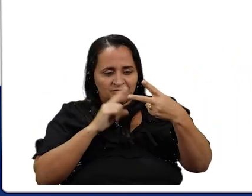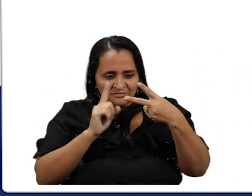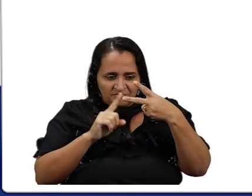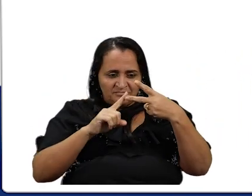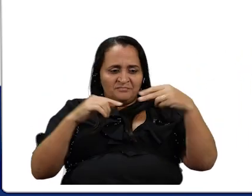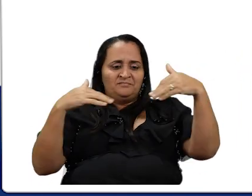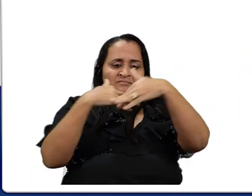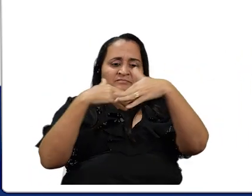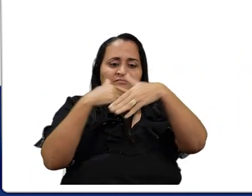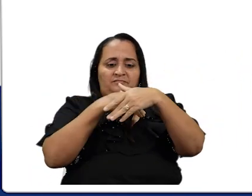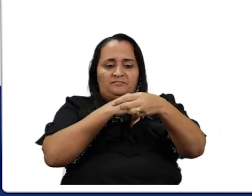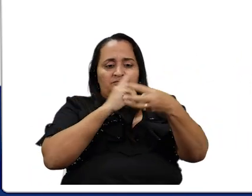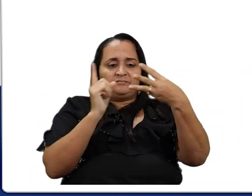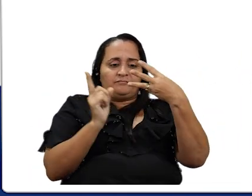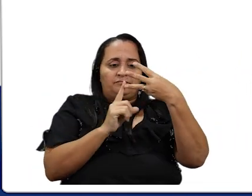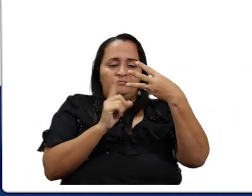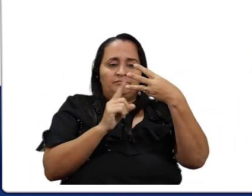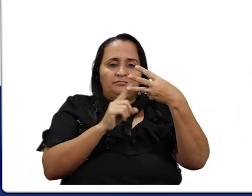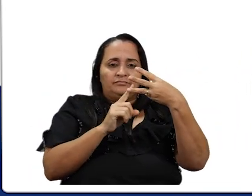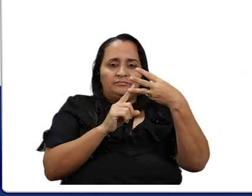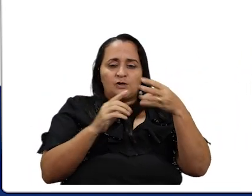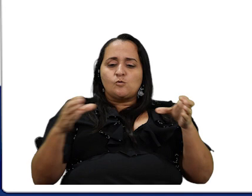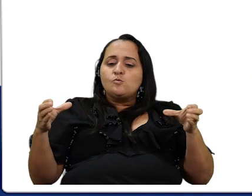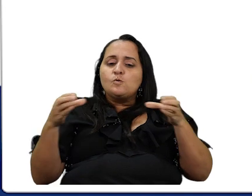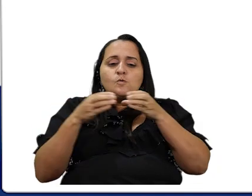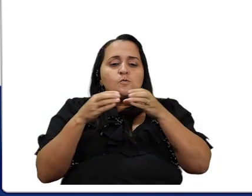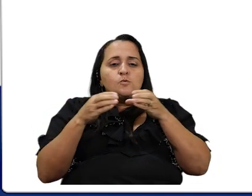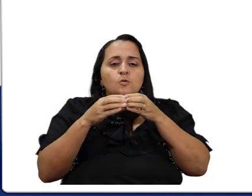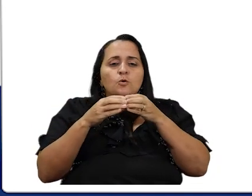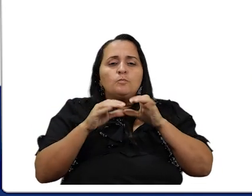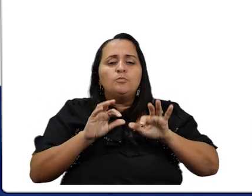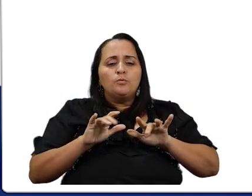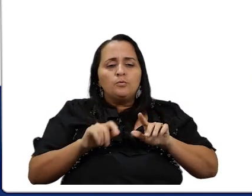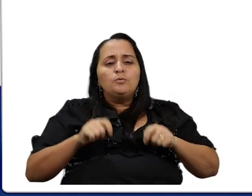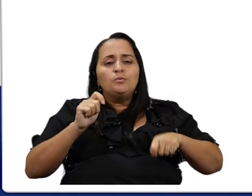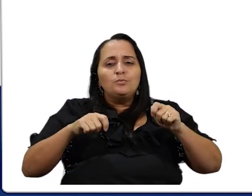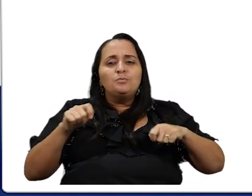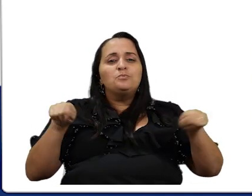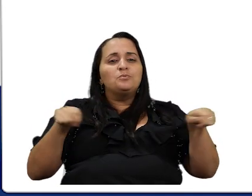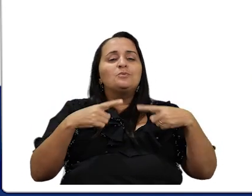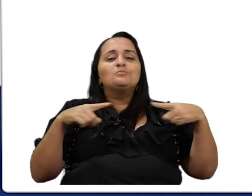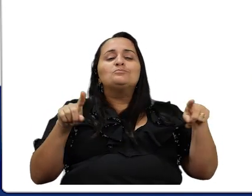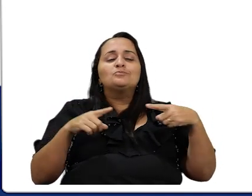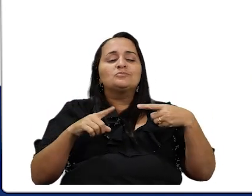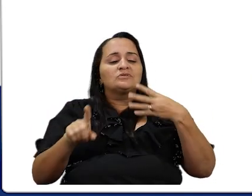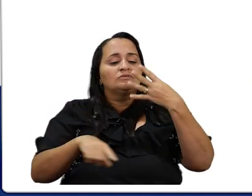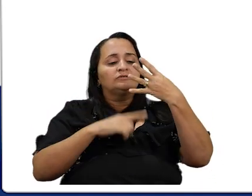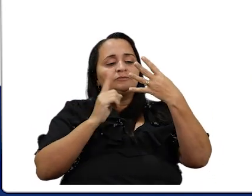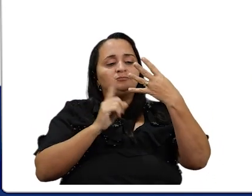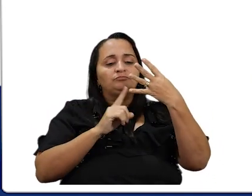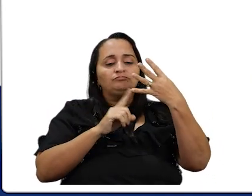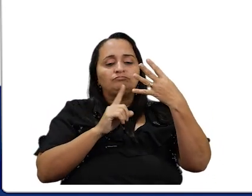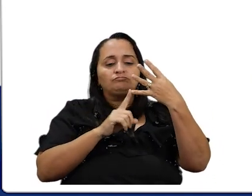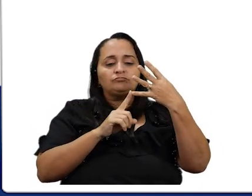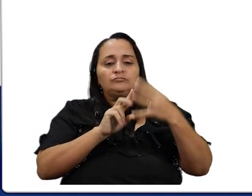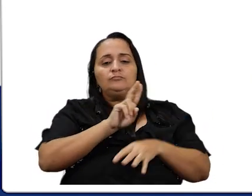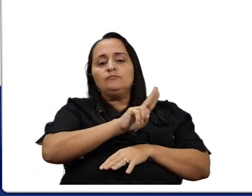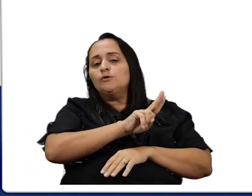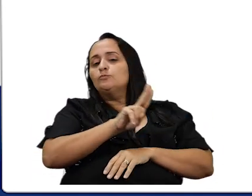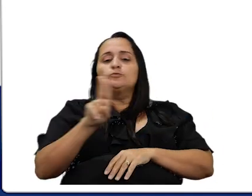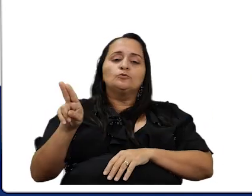a banda de música, afinal eles iam atrás da música, né? E letra D, é o nome do patrão.